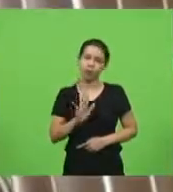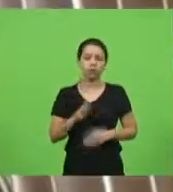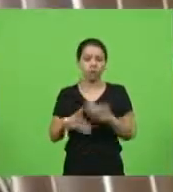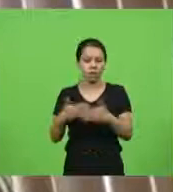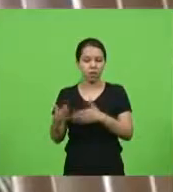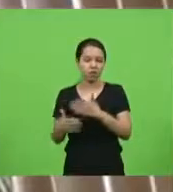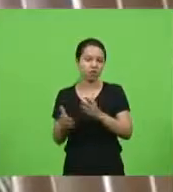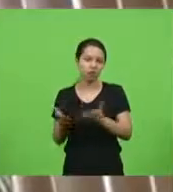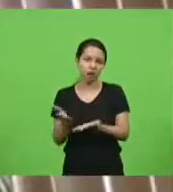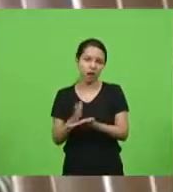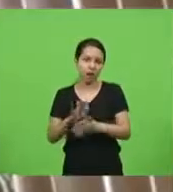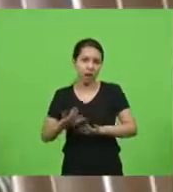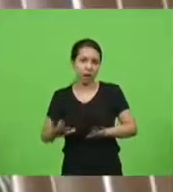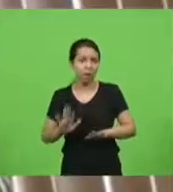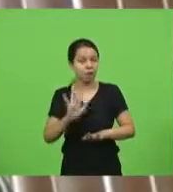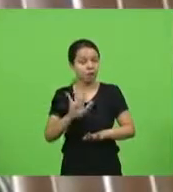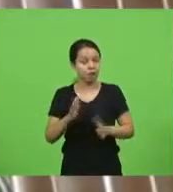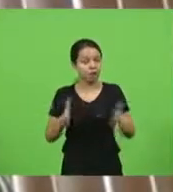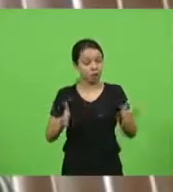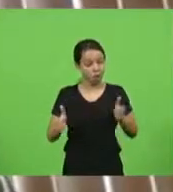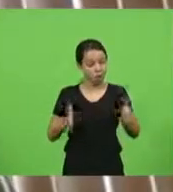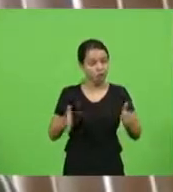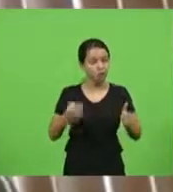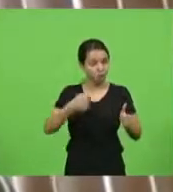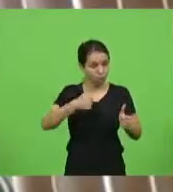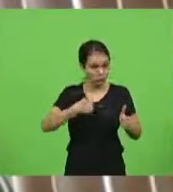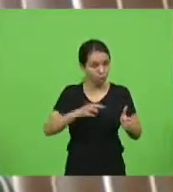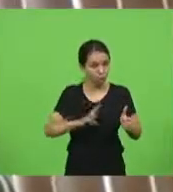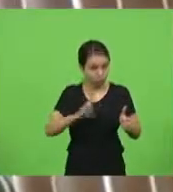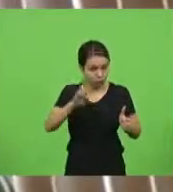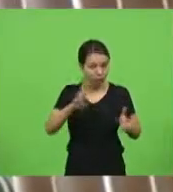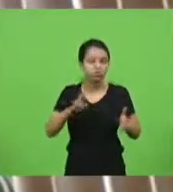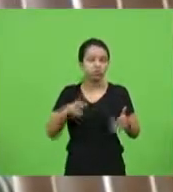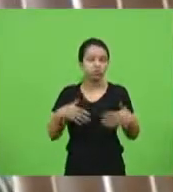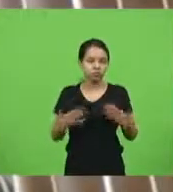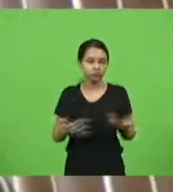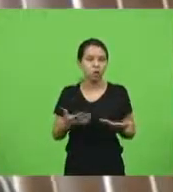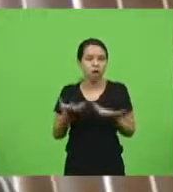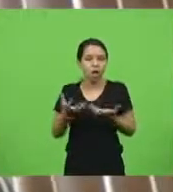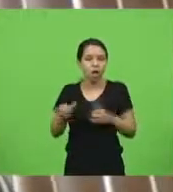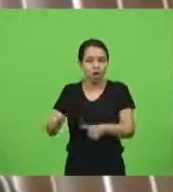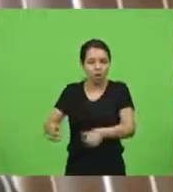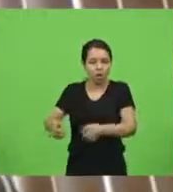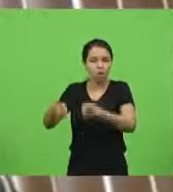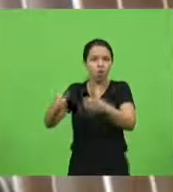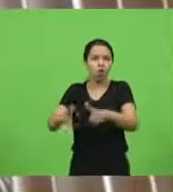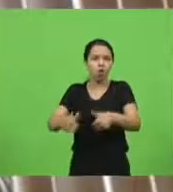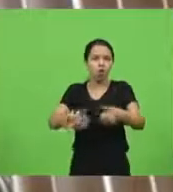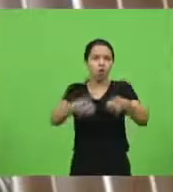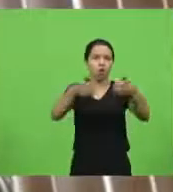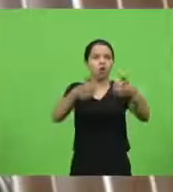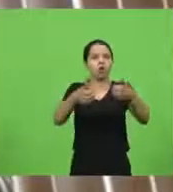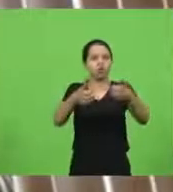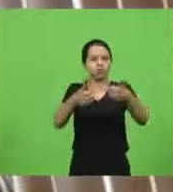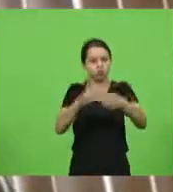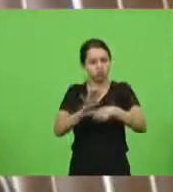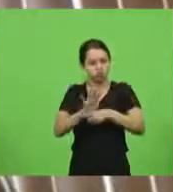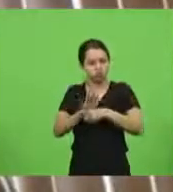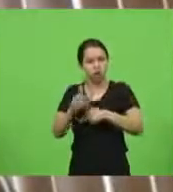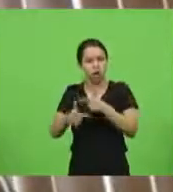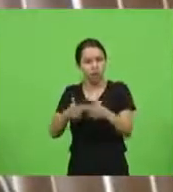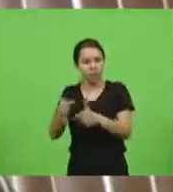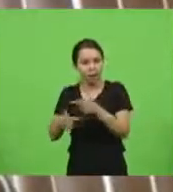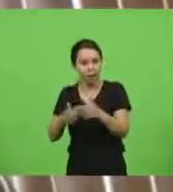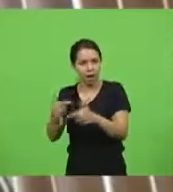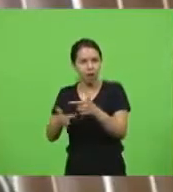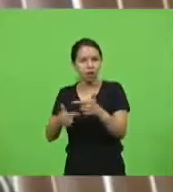momento que eu estiver como comandante, vou sempre buscar melhorias para que nós possamos cada vez mais prestar um serviço melhor a toda